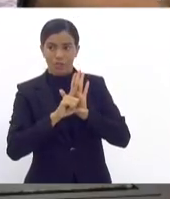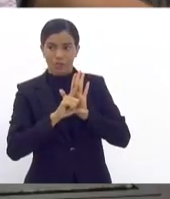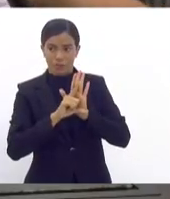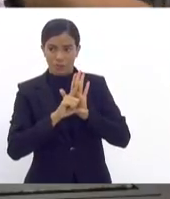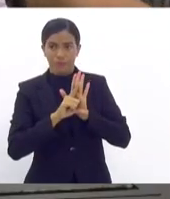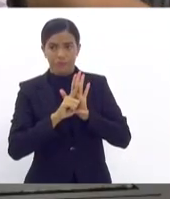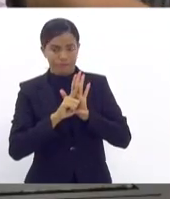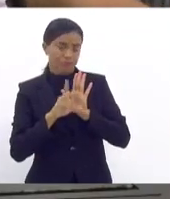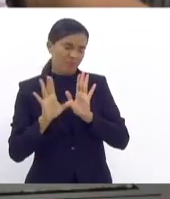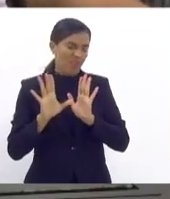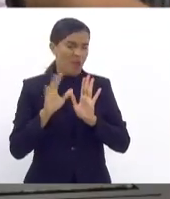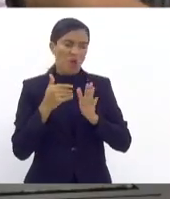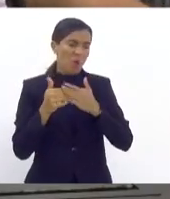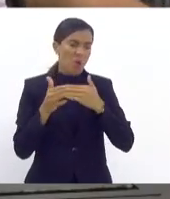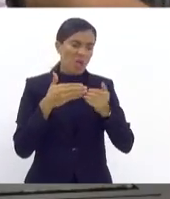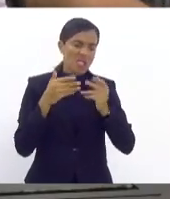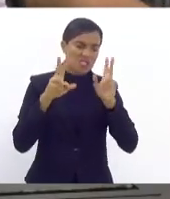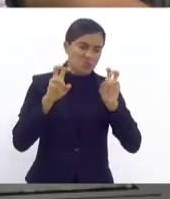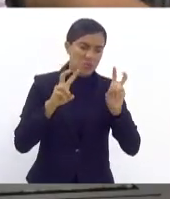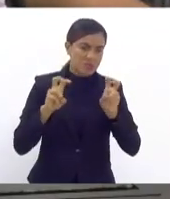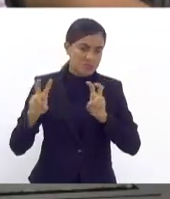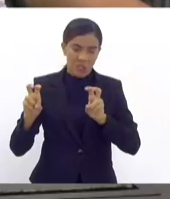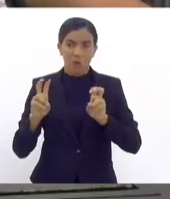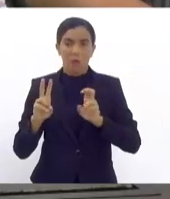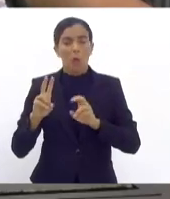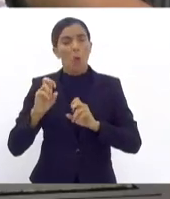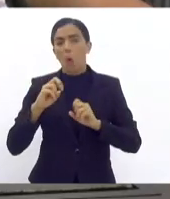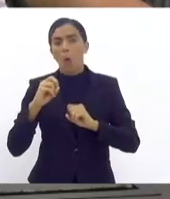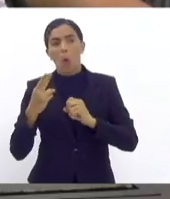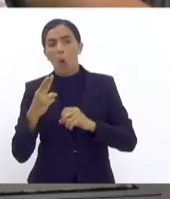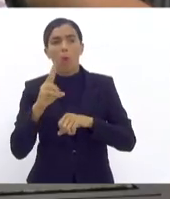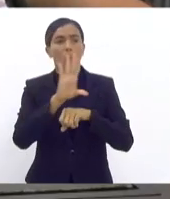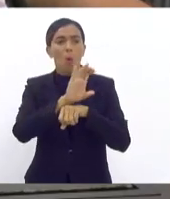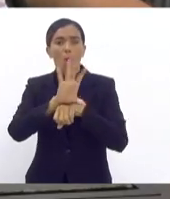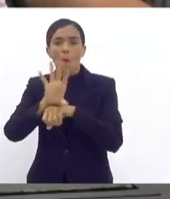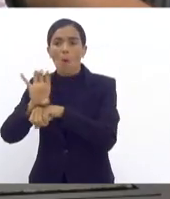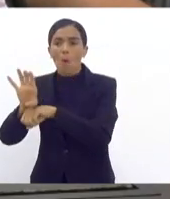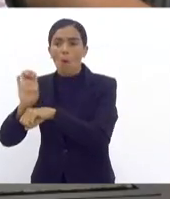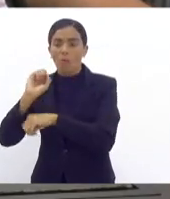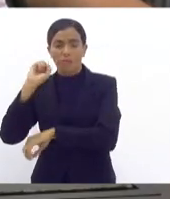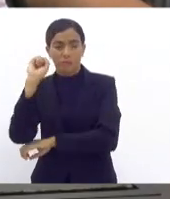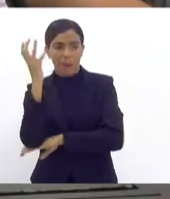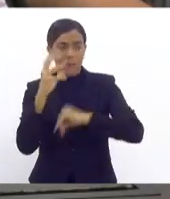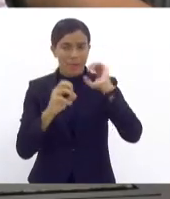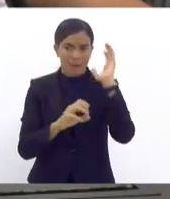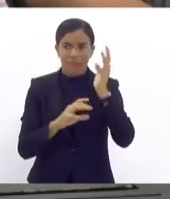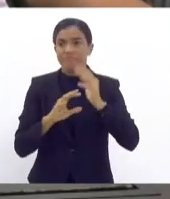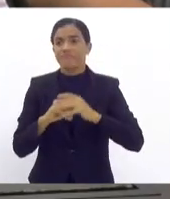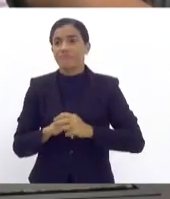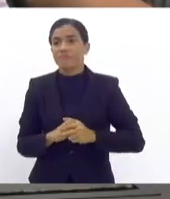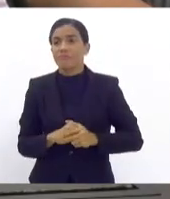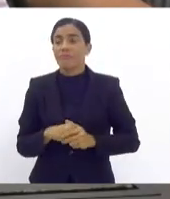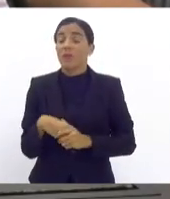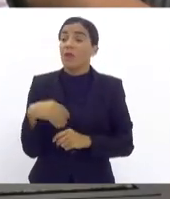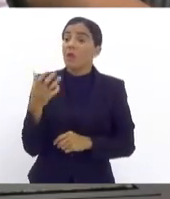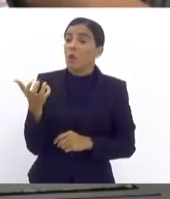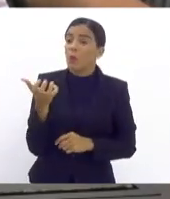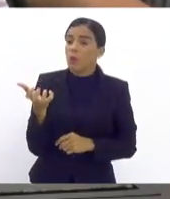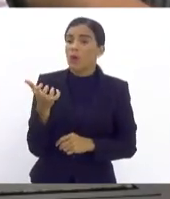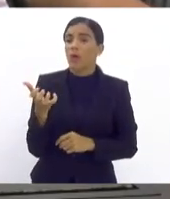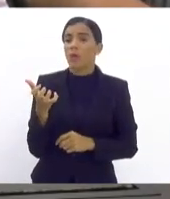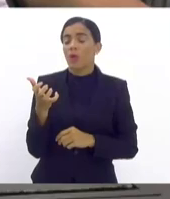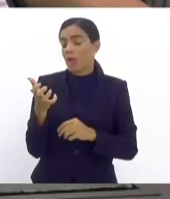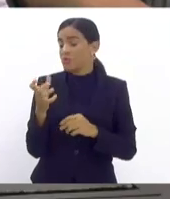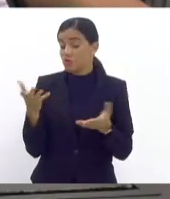não me ocorre, mas qualquer questão, por exemplo, um detector ambiental para alguma coisa, fala, não, mas isso cria diferença, não, mas eu quero dizer que isso vale a